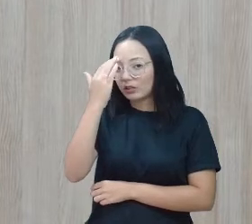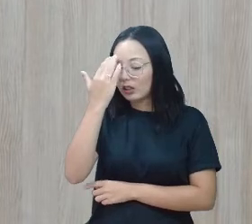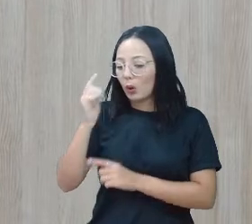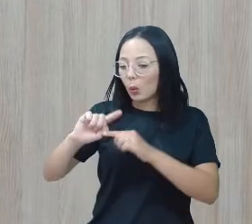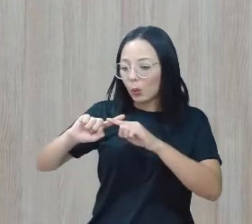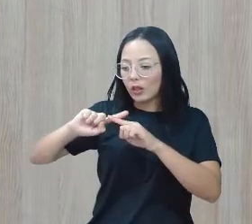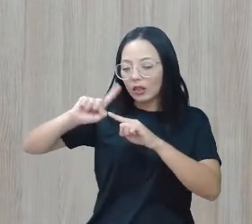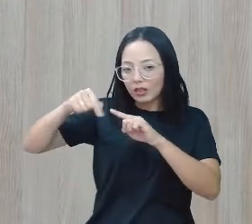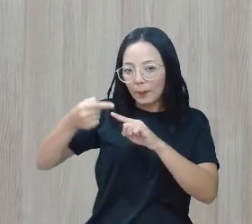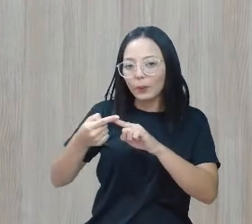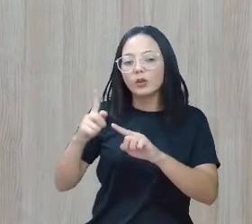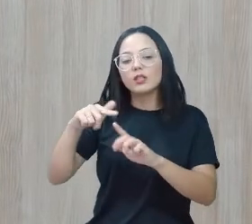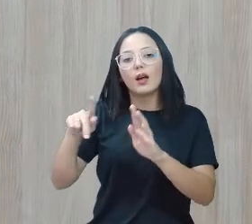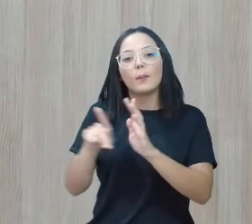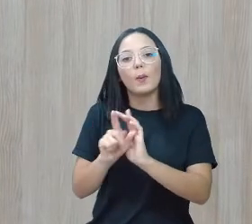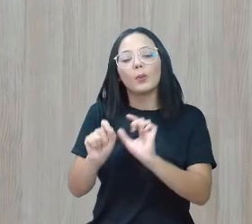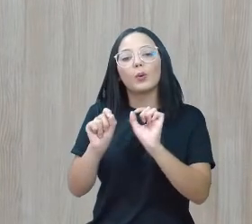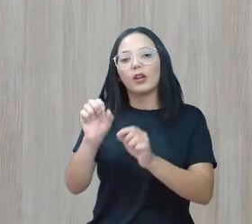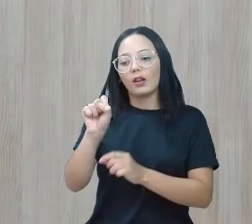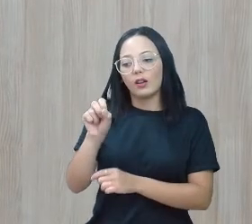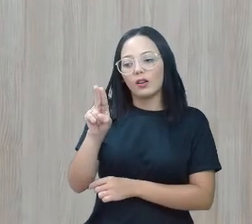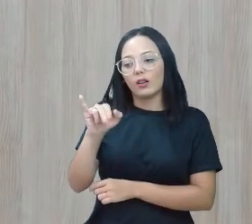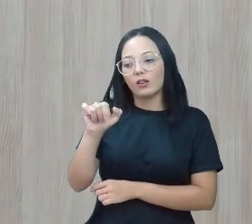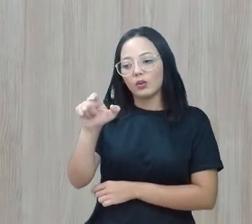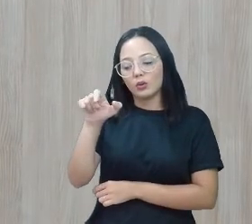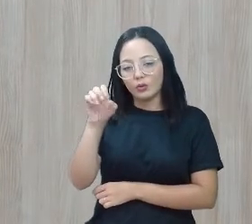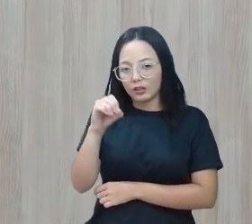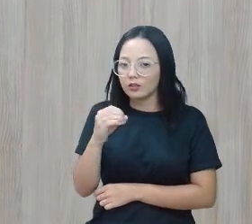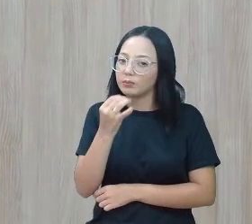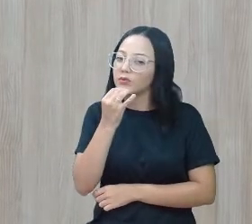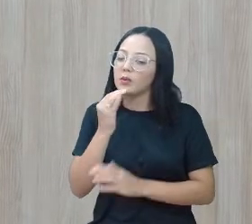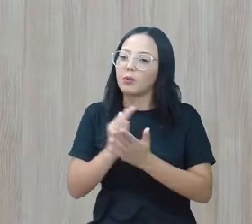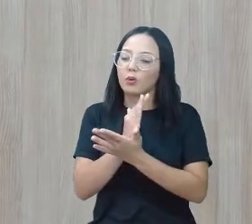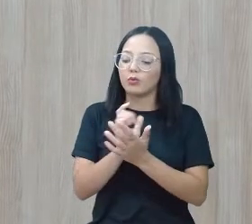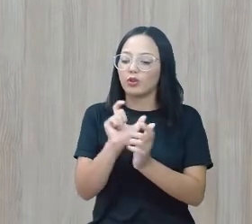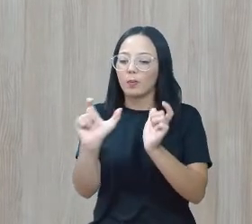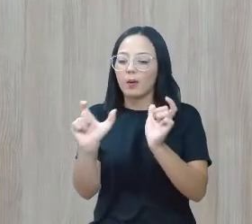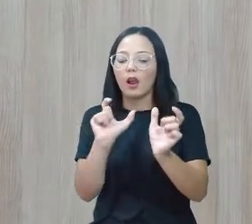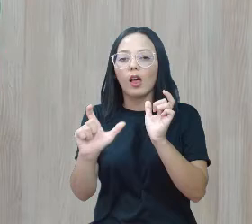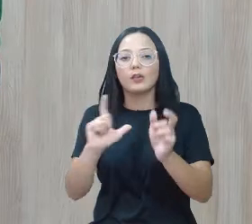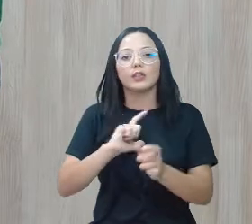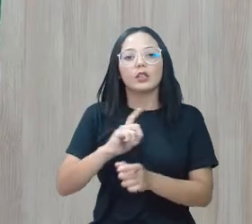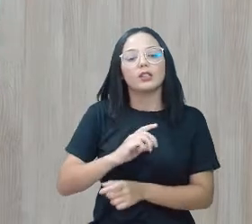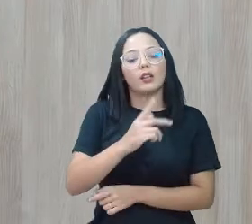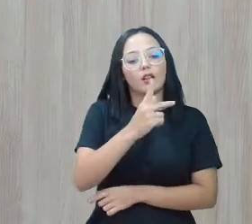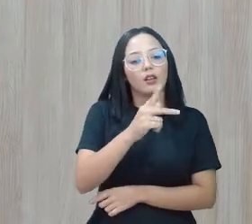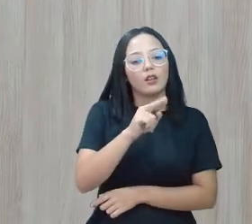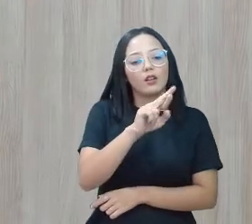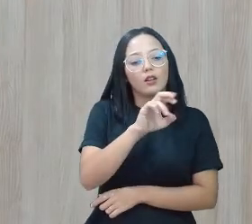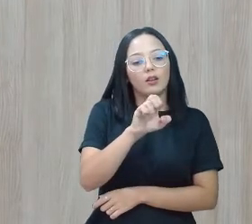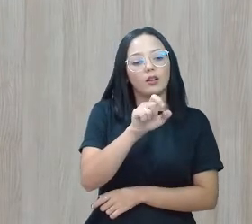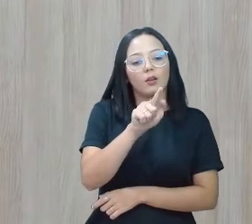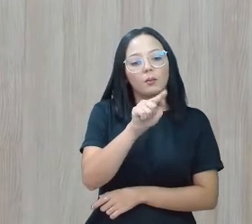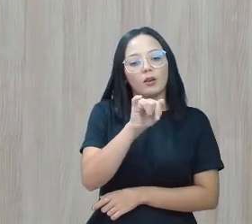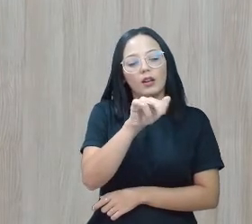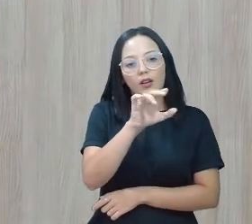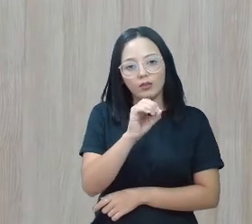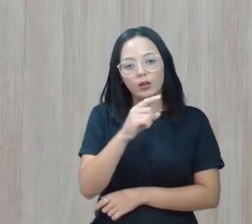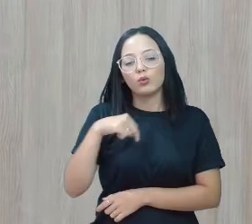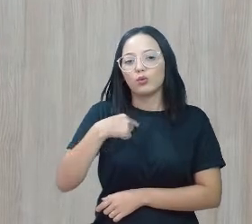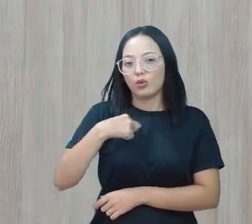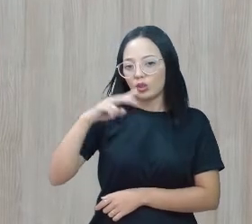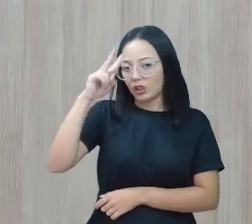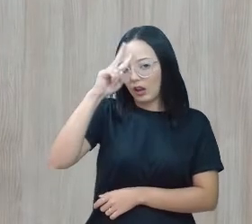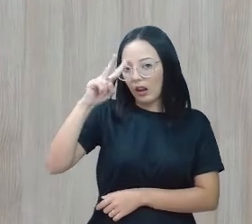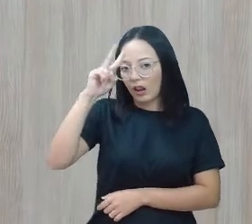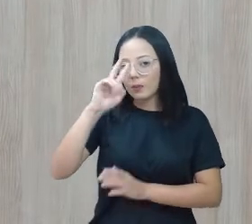do radical é chamado de sufixo. Então, palavras com prefixo, eu posso lembrar aqui para vocês, não é?